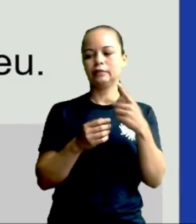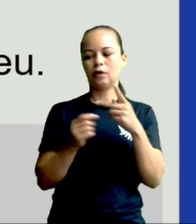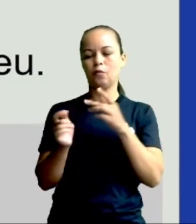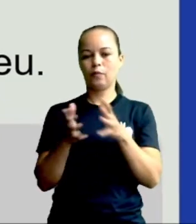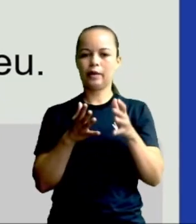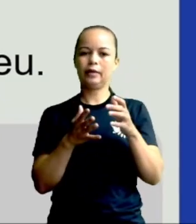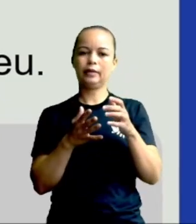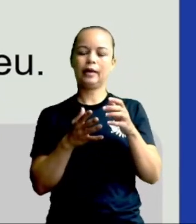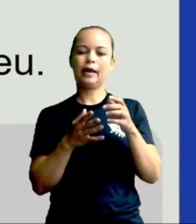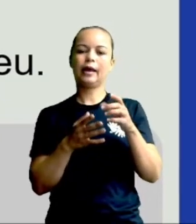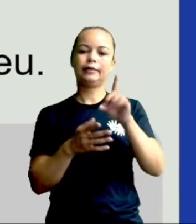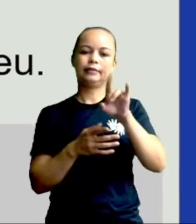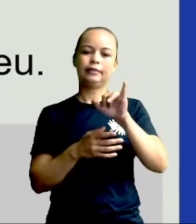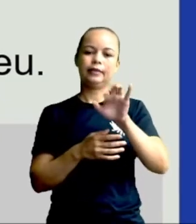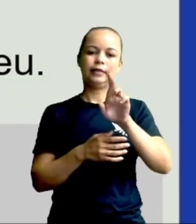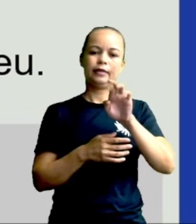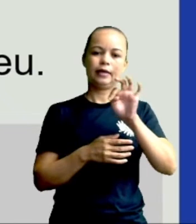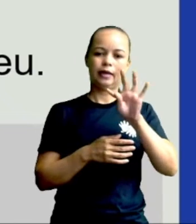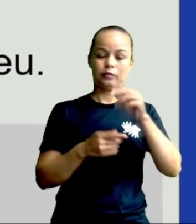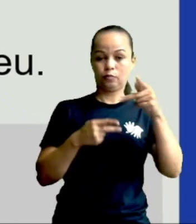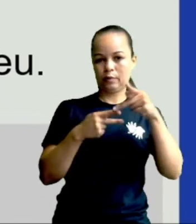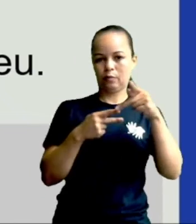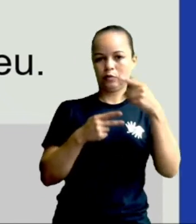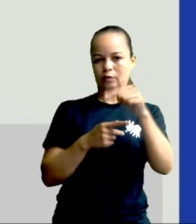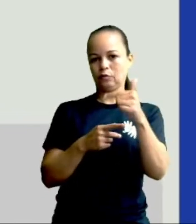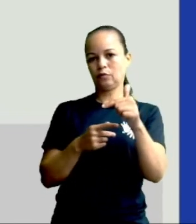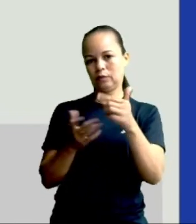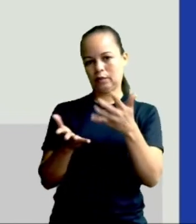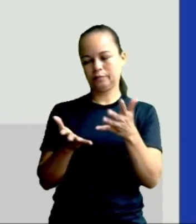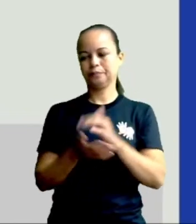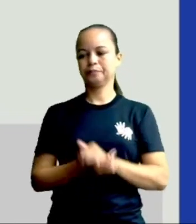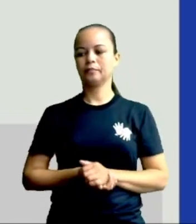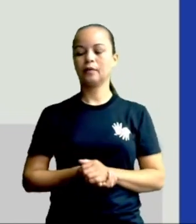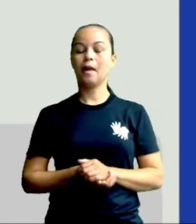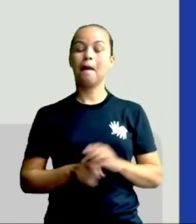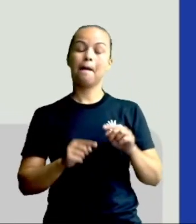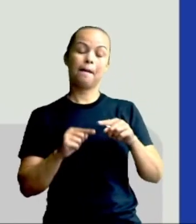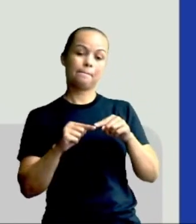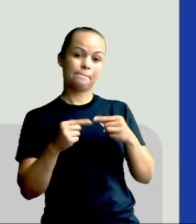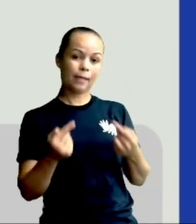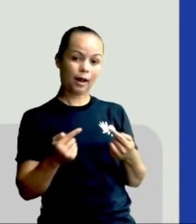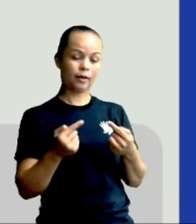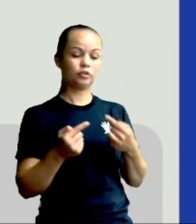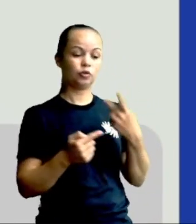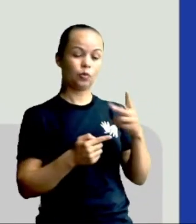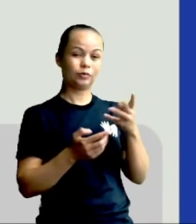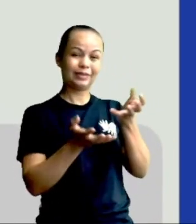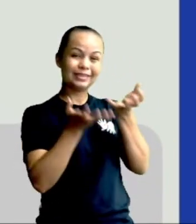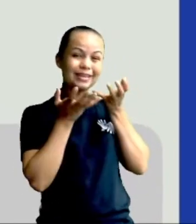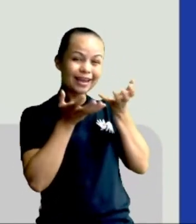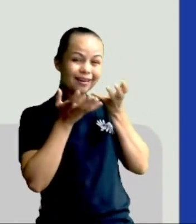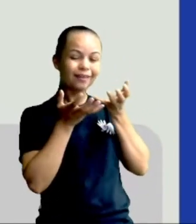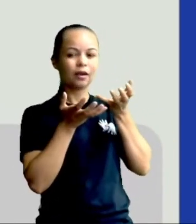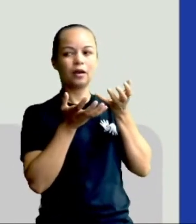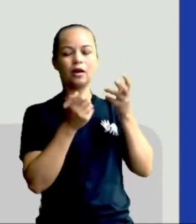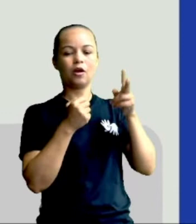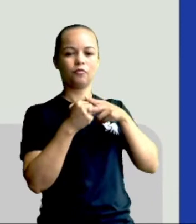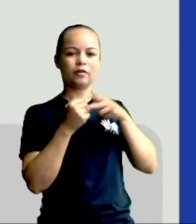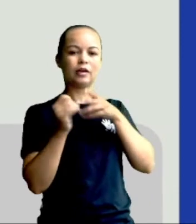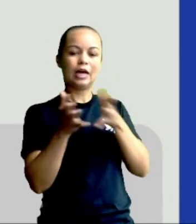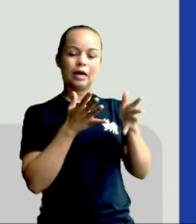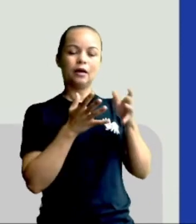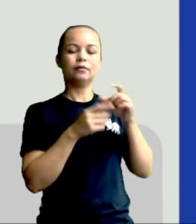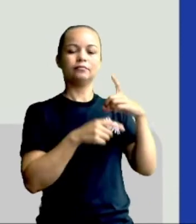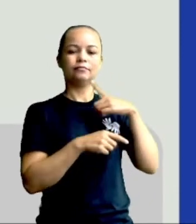transitivo direto então ele não vai receber preposição mas quando esse querer ele tem um